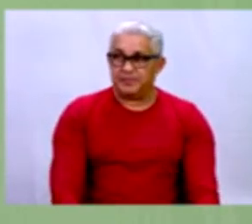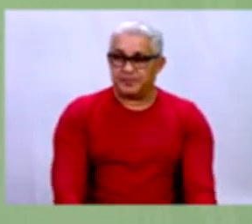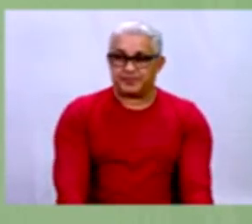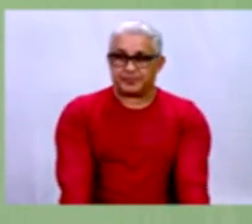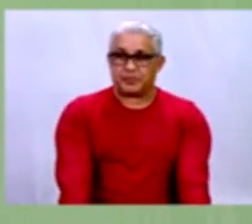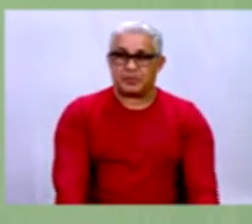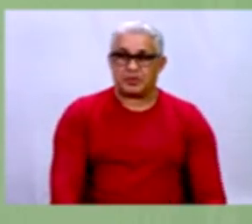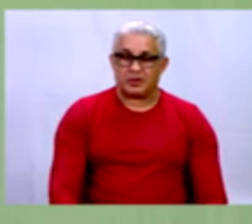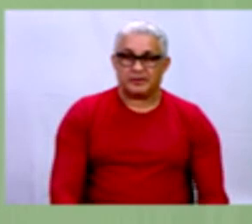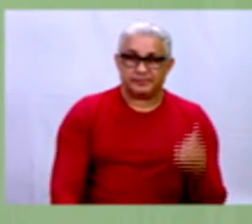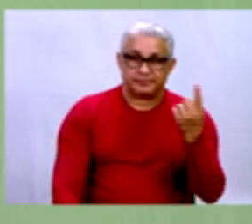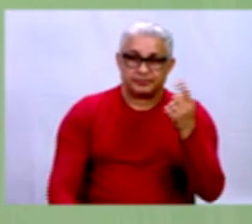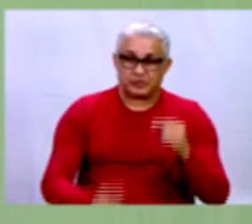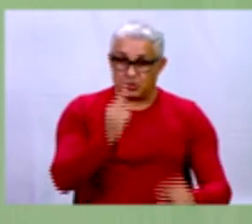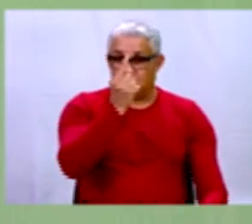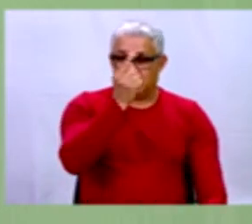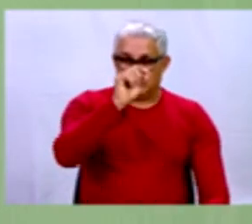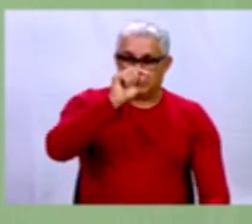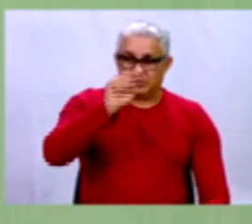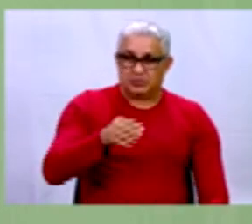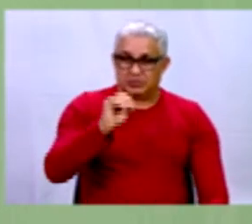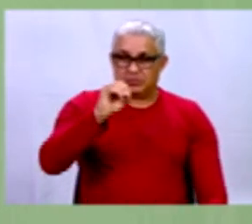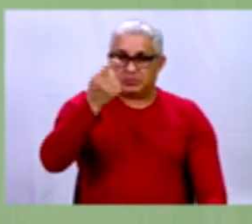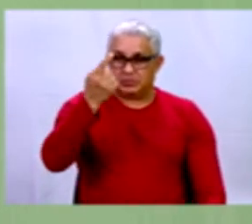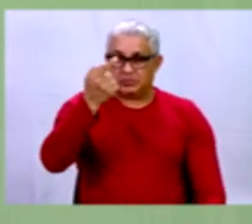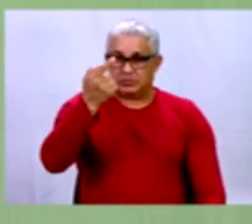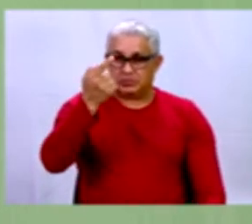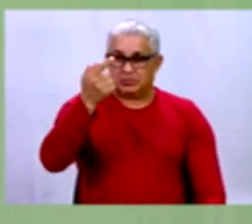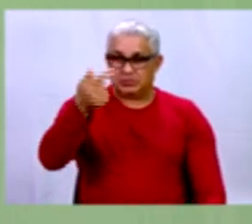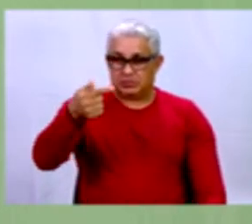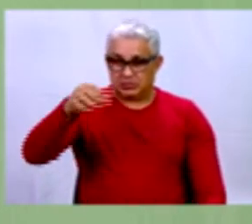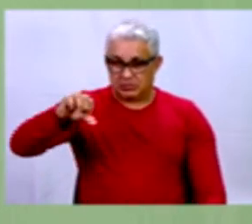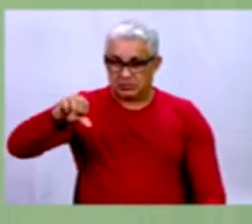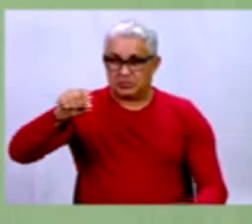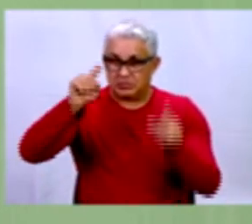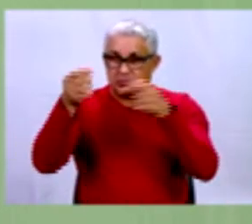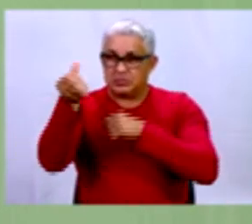faz 1,0179 elevado a 6, a gente encontra